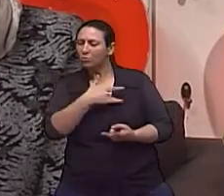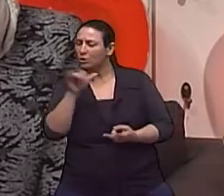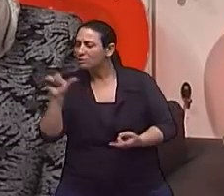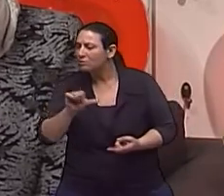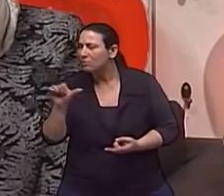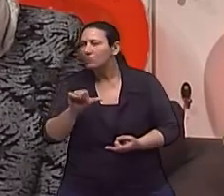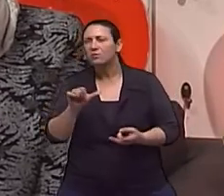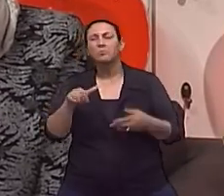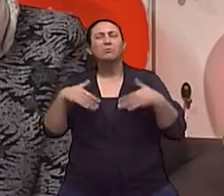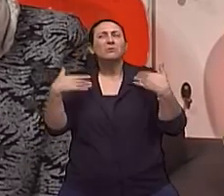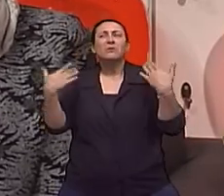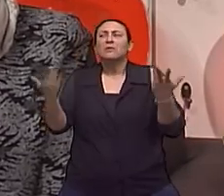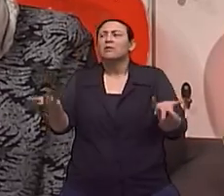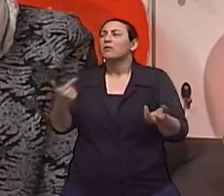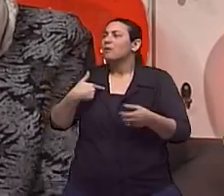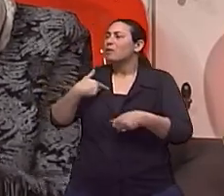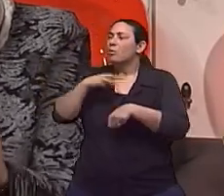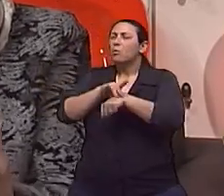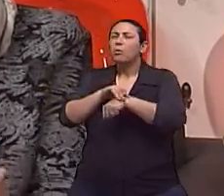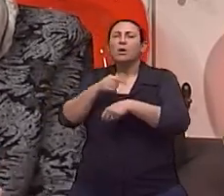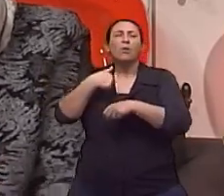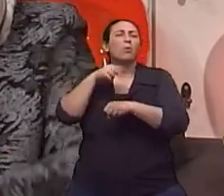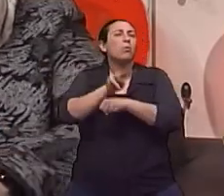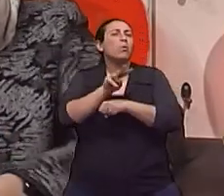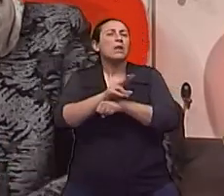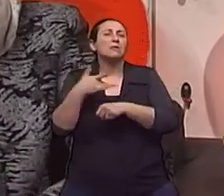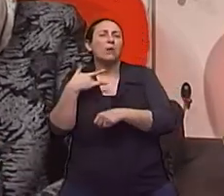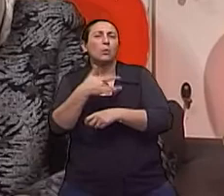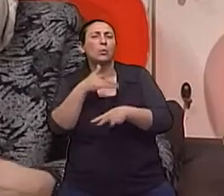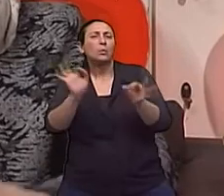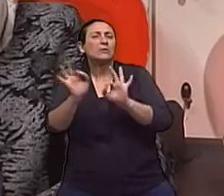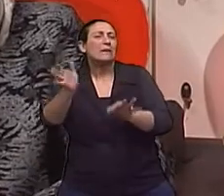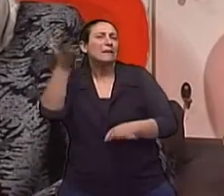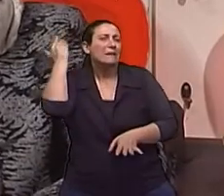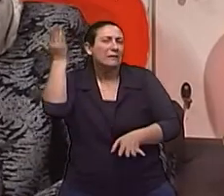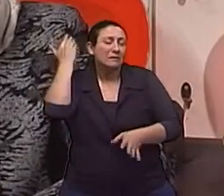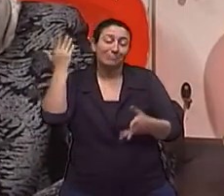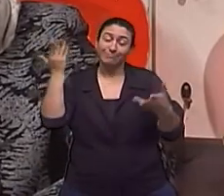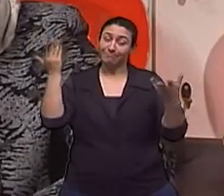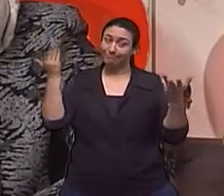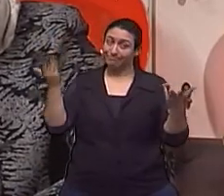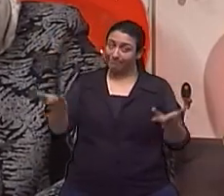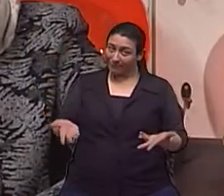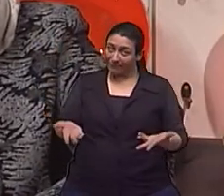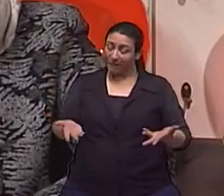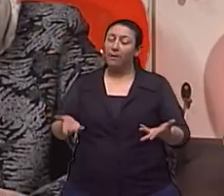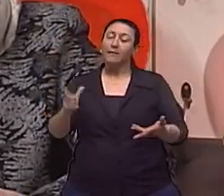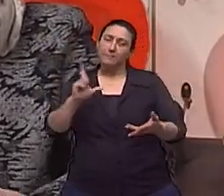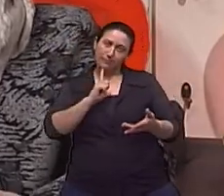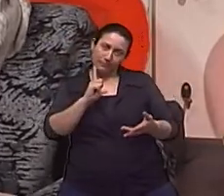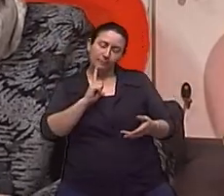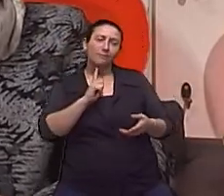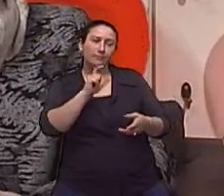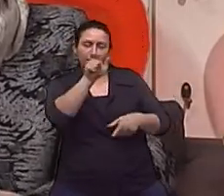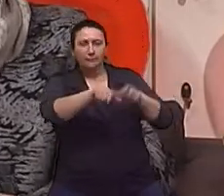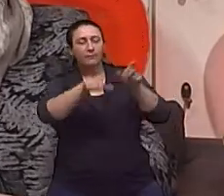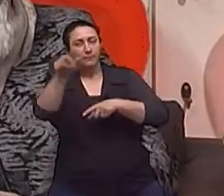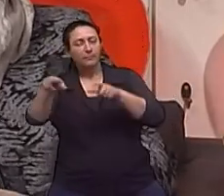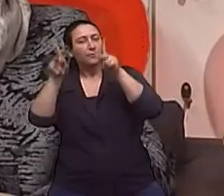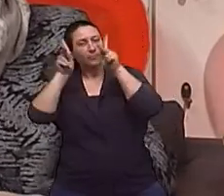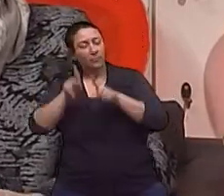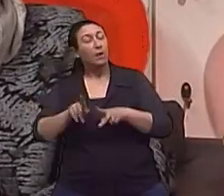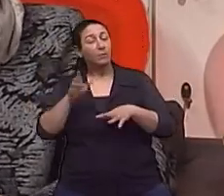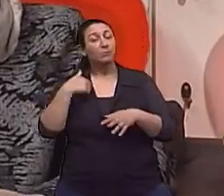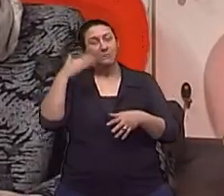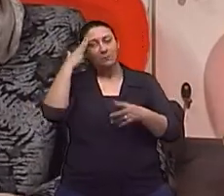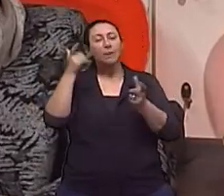não tiveram muito critério as suas colônias eram exatamente mas também tem aqueles e e a gente pode dizer que